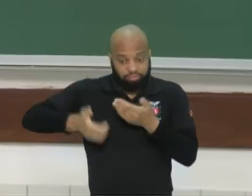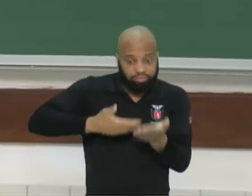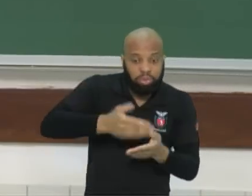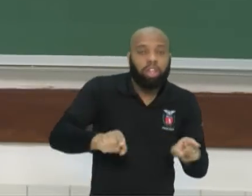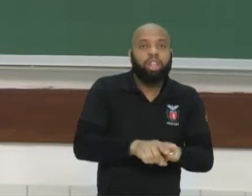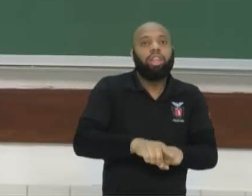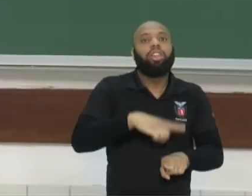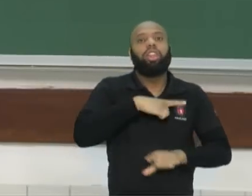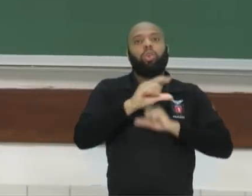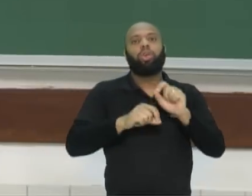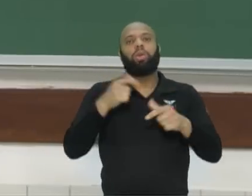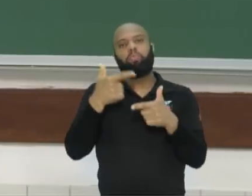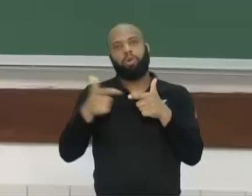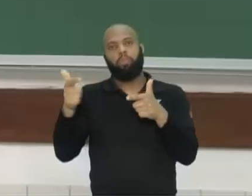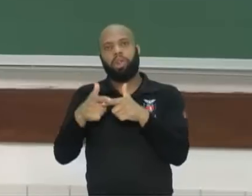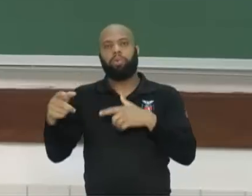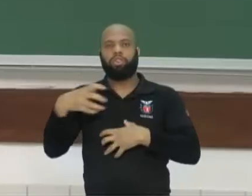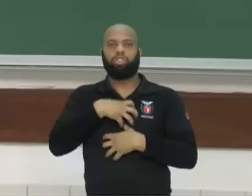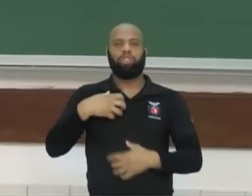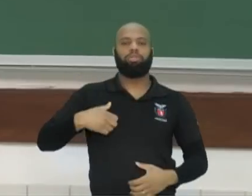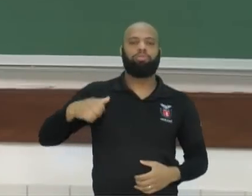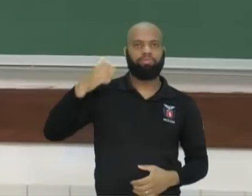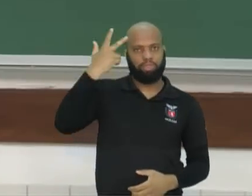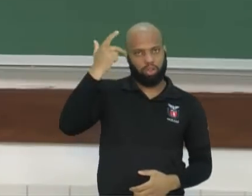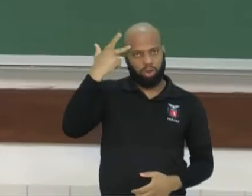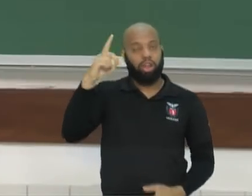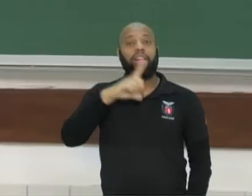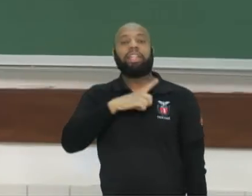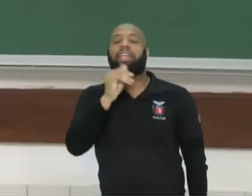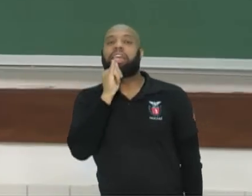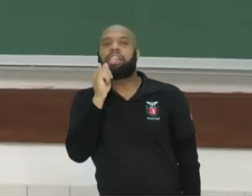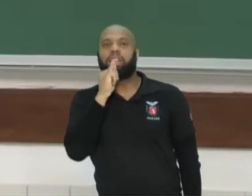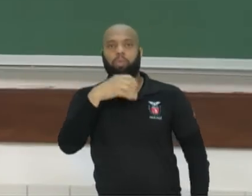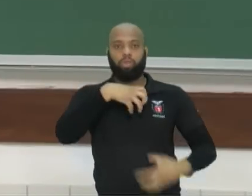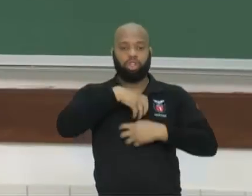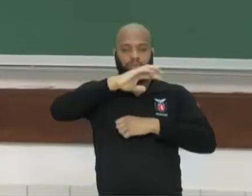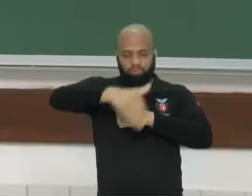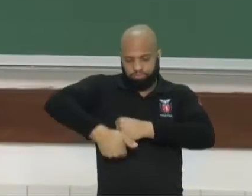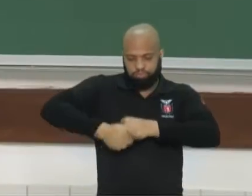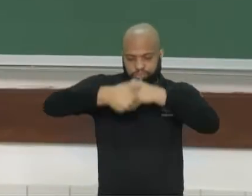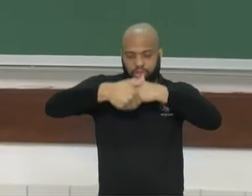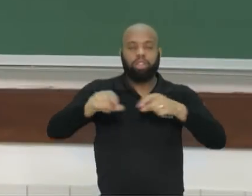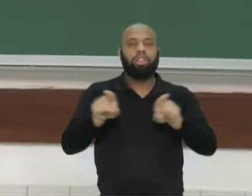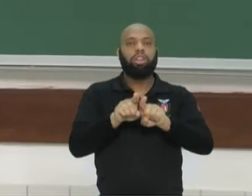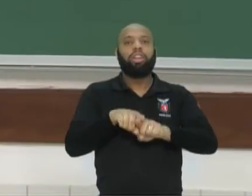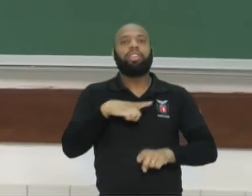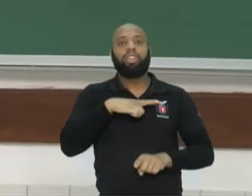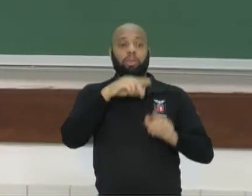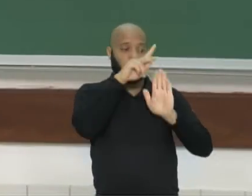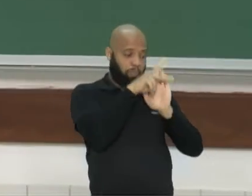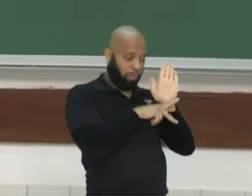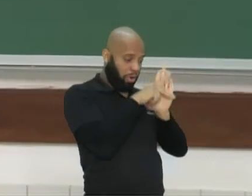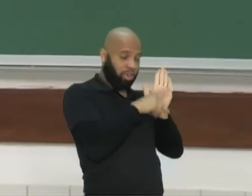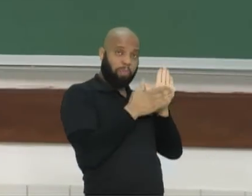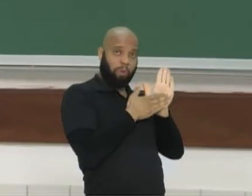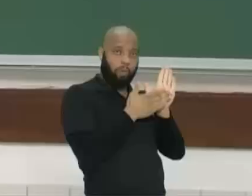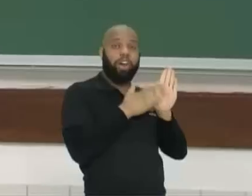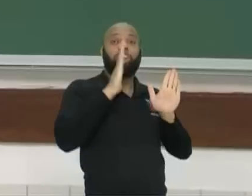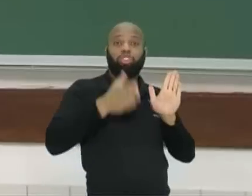afetam drasticamente o meio natural. Existem exemplos de forma sustentável, já existem projetos